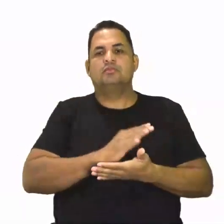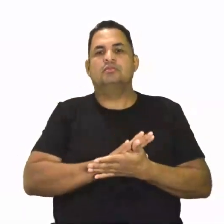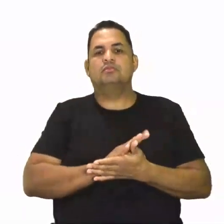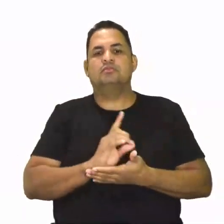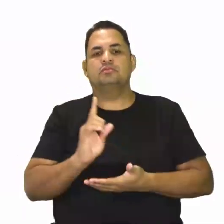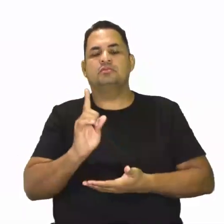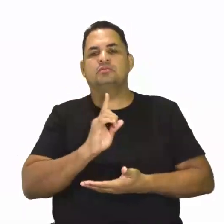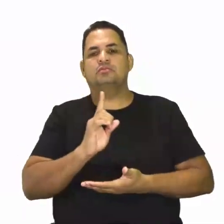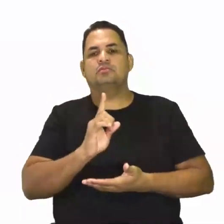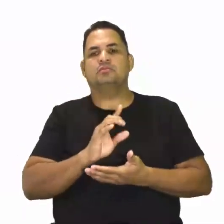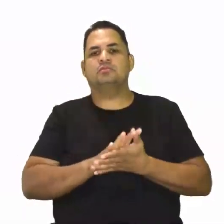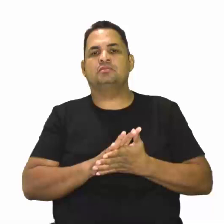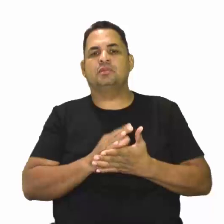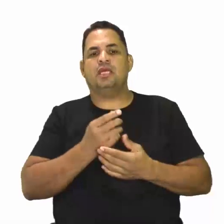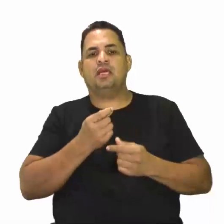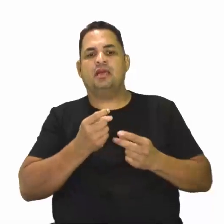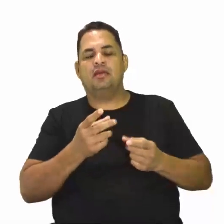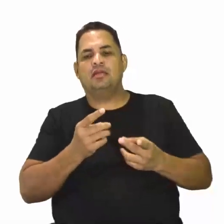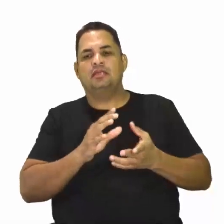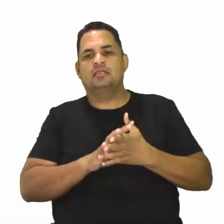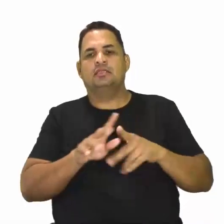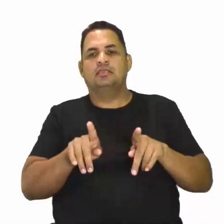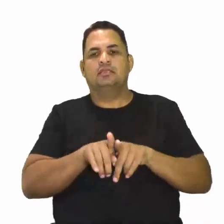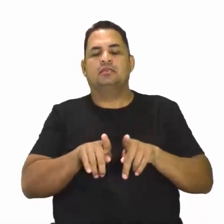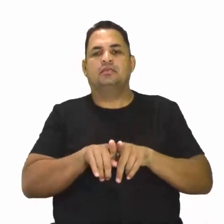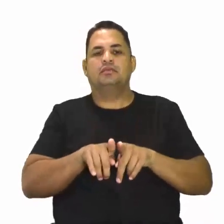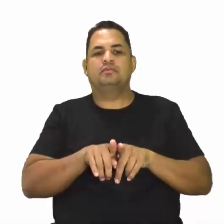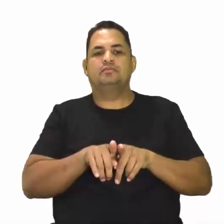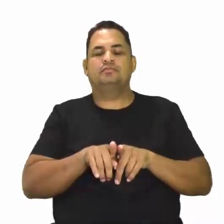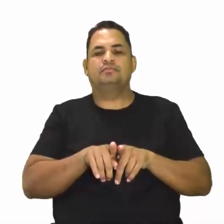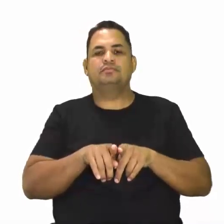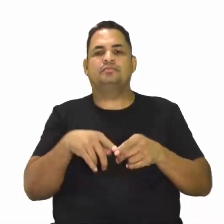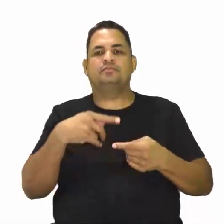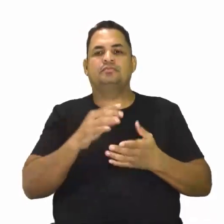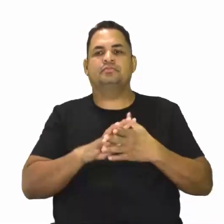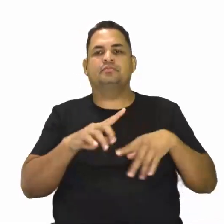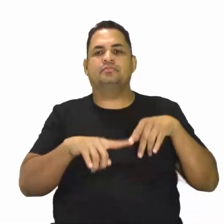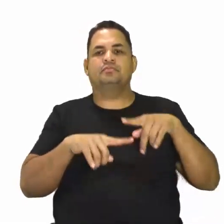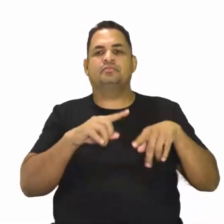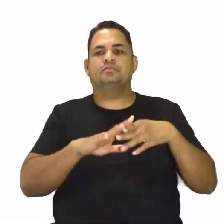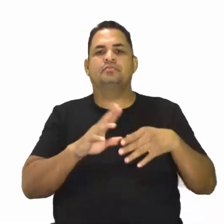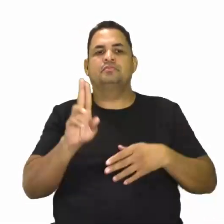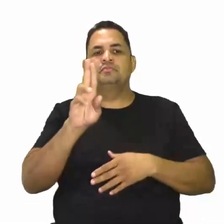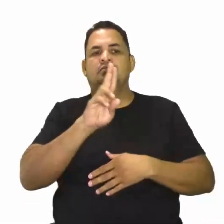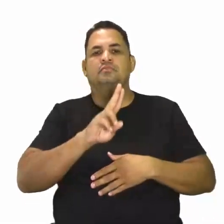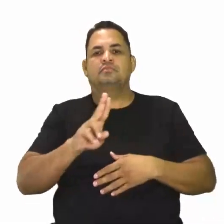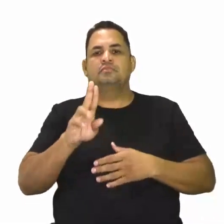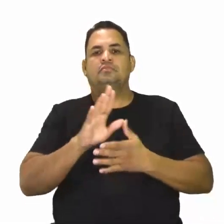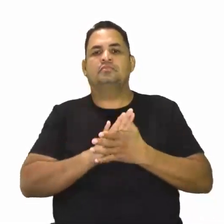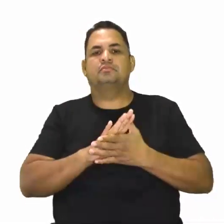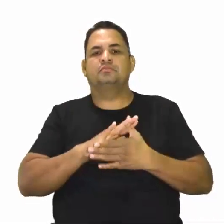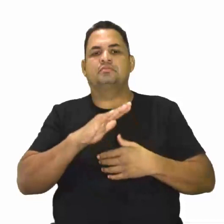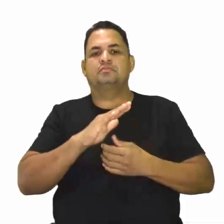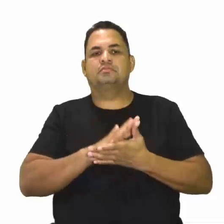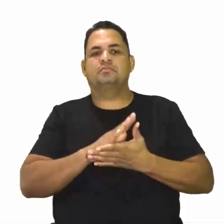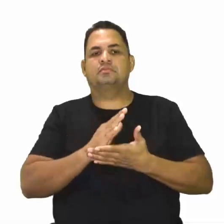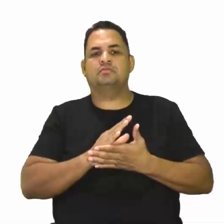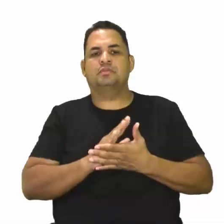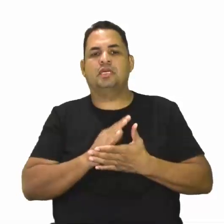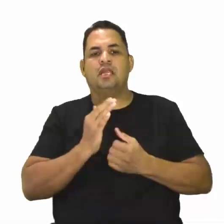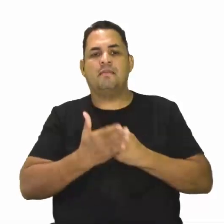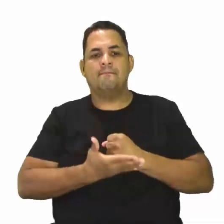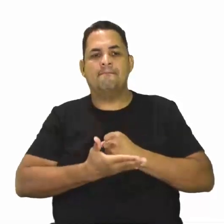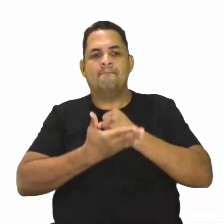não só para a venda, como também produtos que são utilizados para a sustentação da